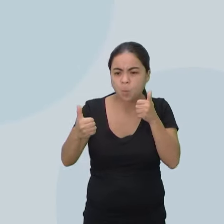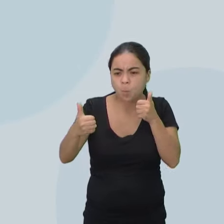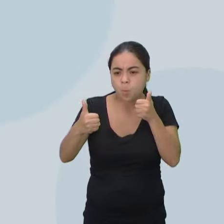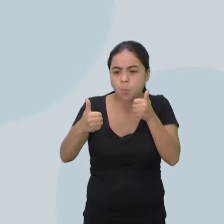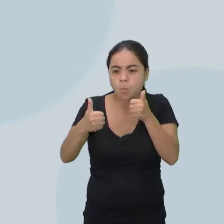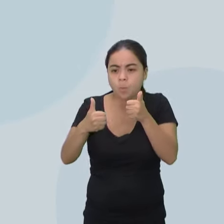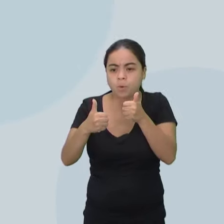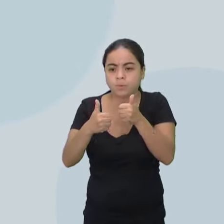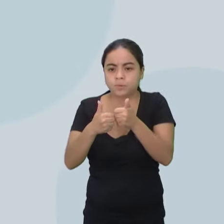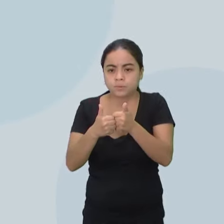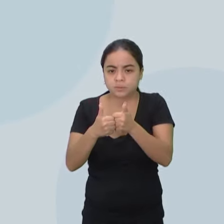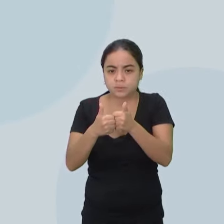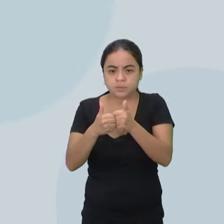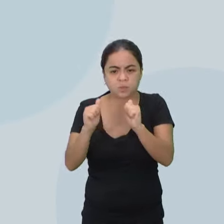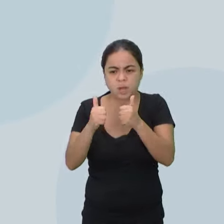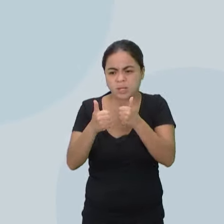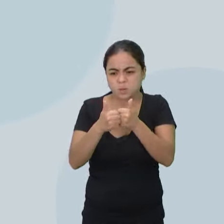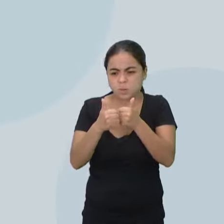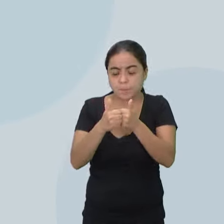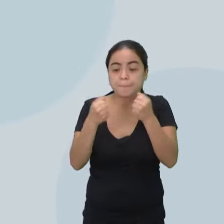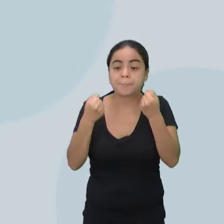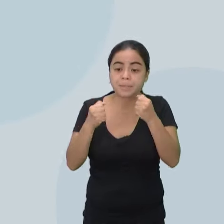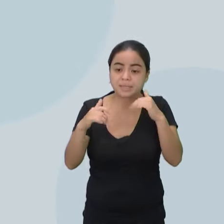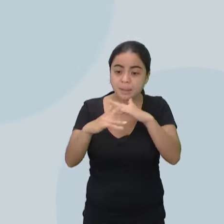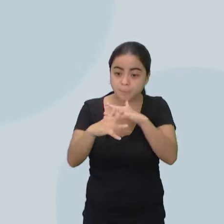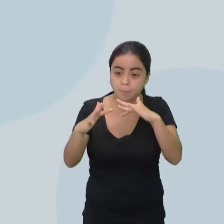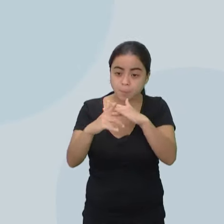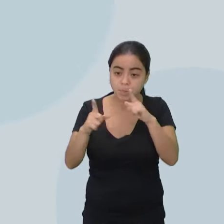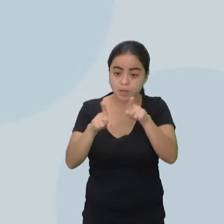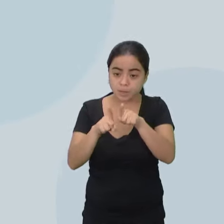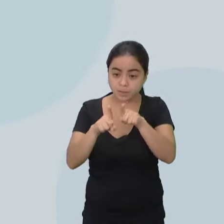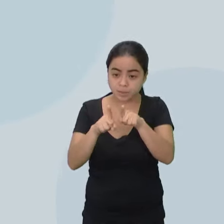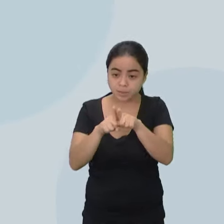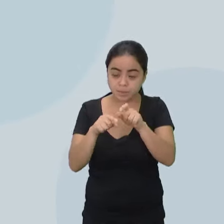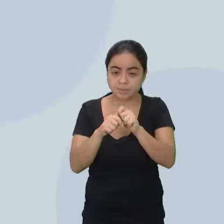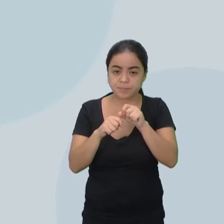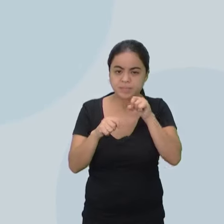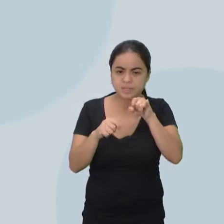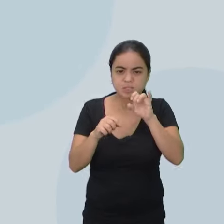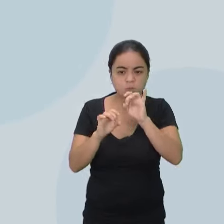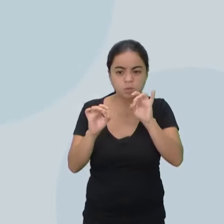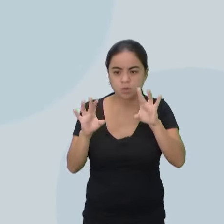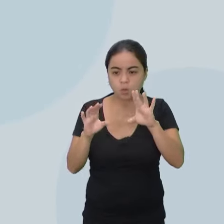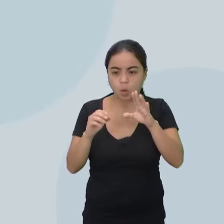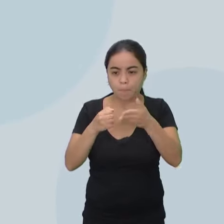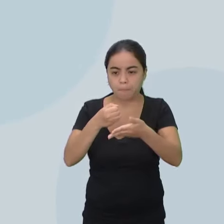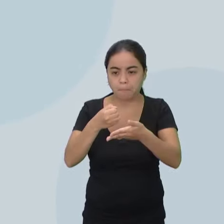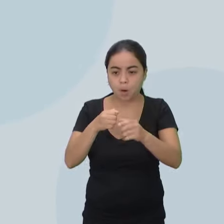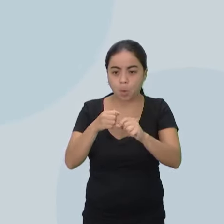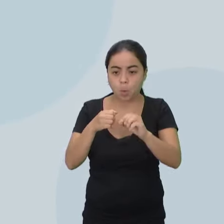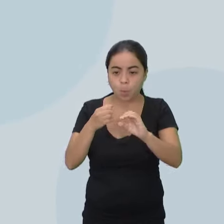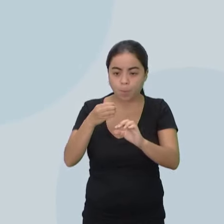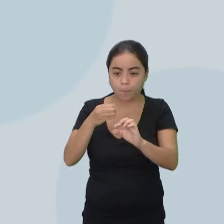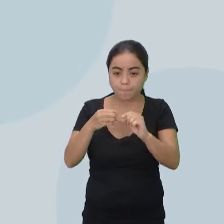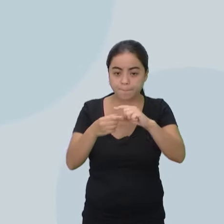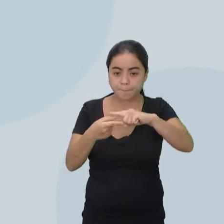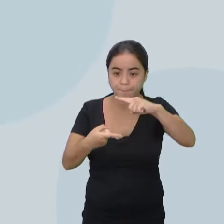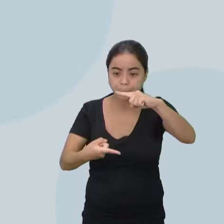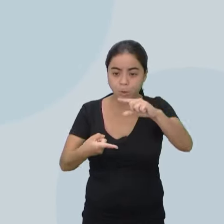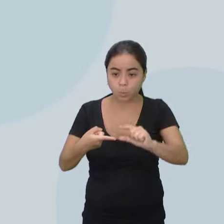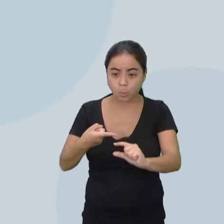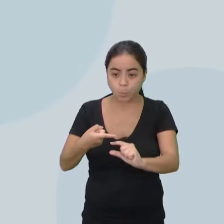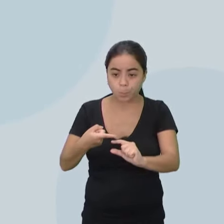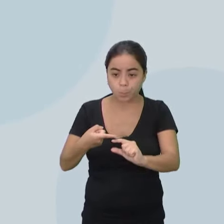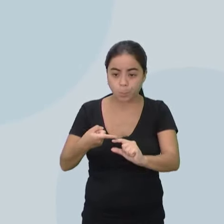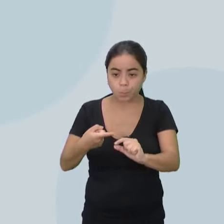aproxima dele aqui, não é só aproximar, tem que movimentar, tá? Se você só deixar o ímã parado, não acontece nada. Veja que